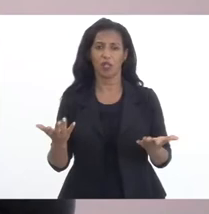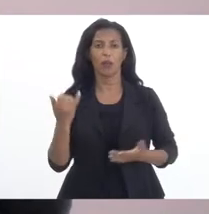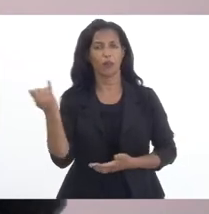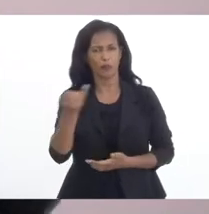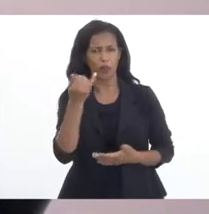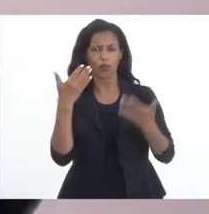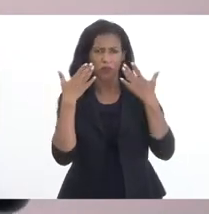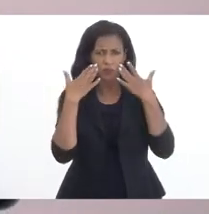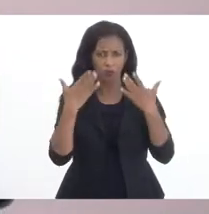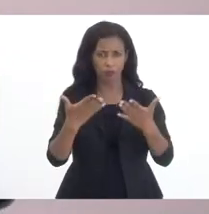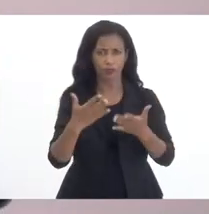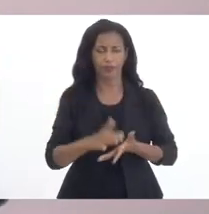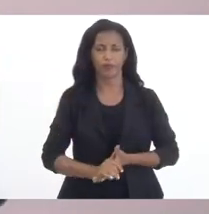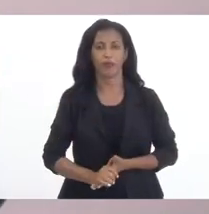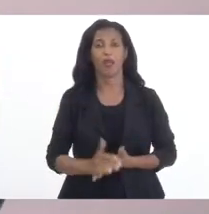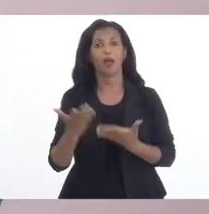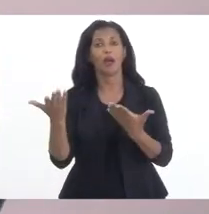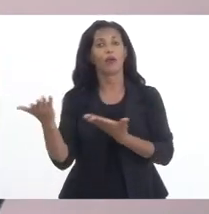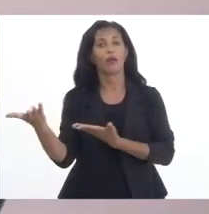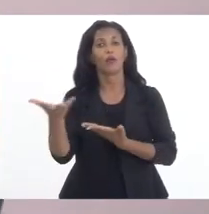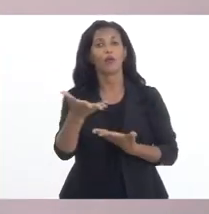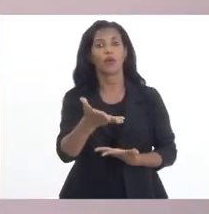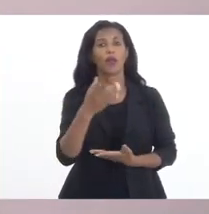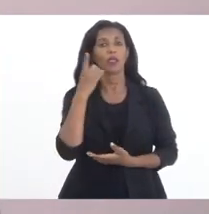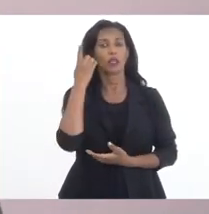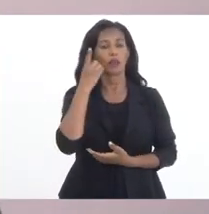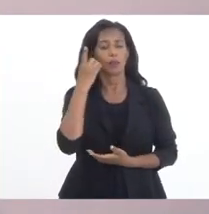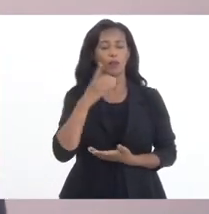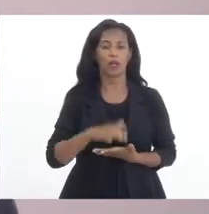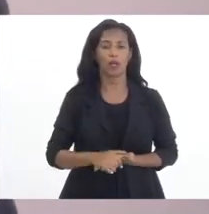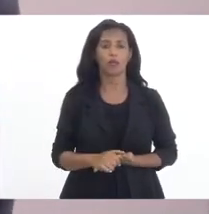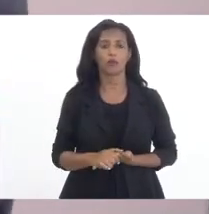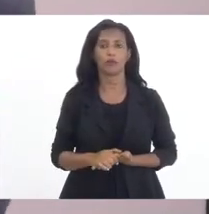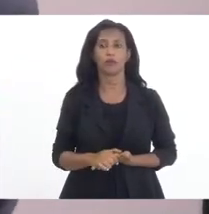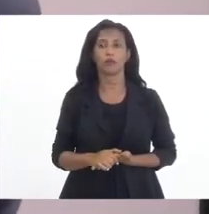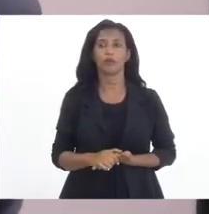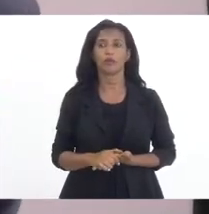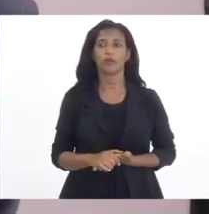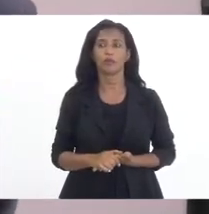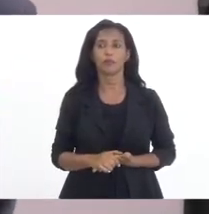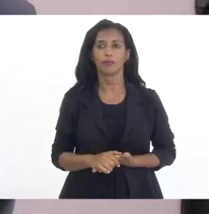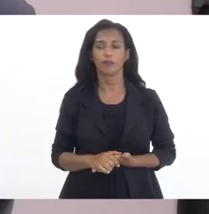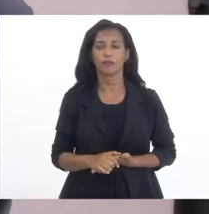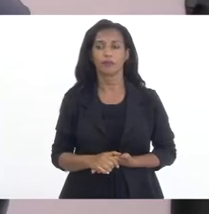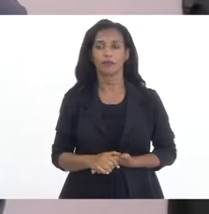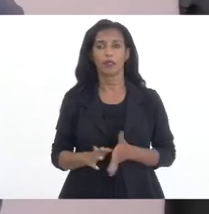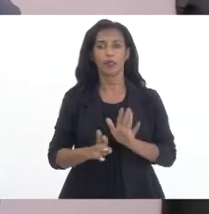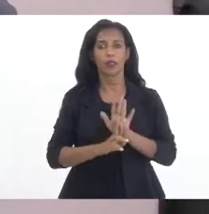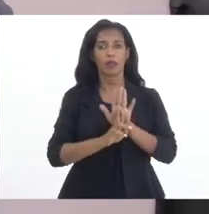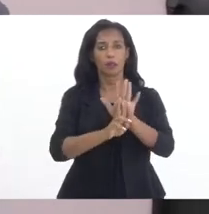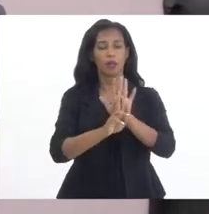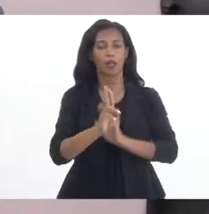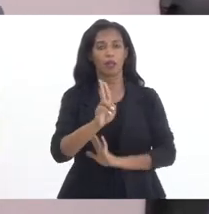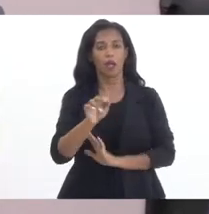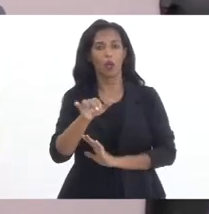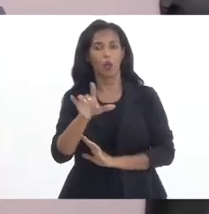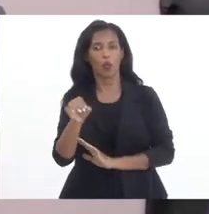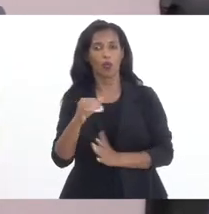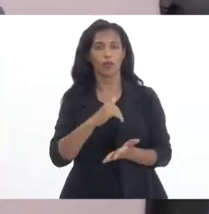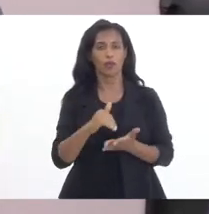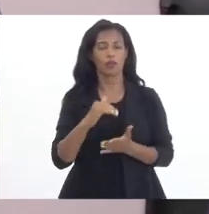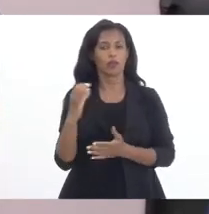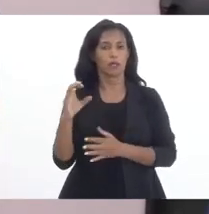se expressassem. Agora eu vou passar a palavra para os deputados e para representante da UESO, da Secretaria de